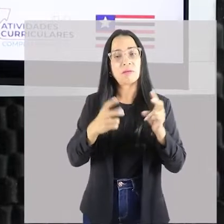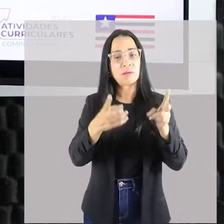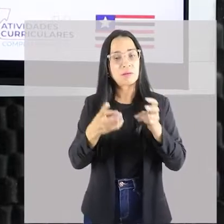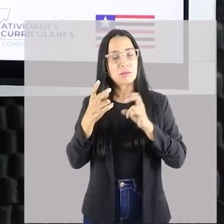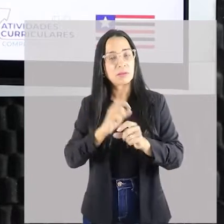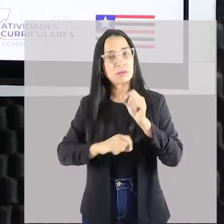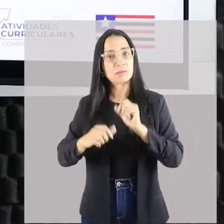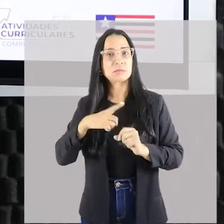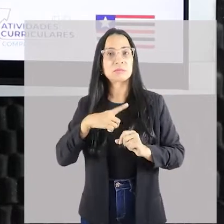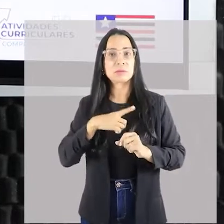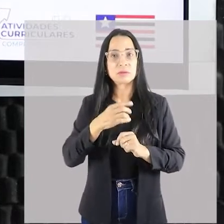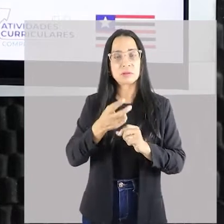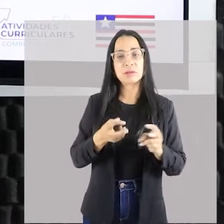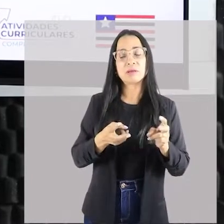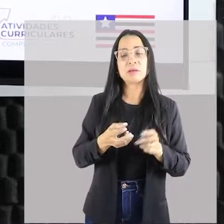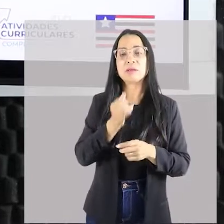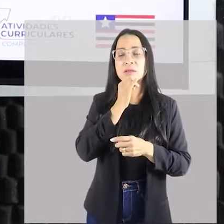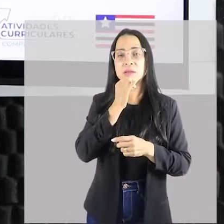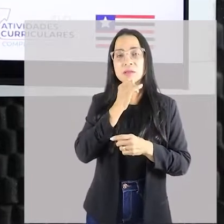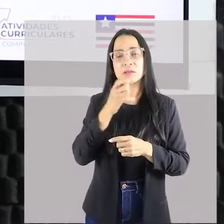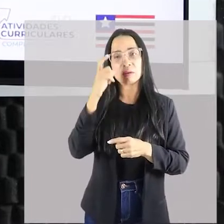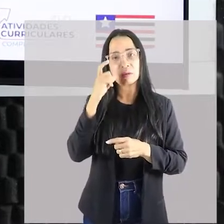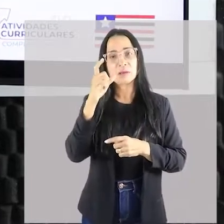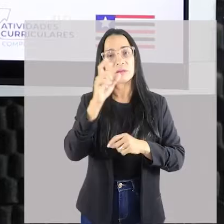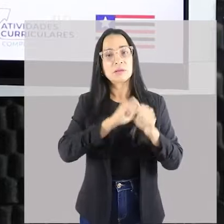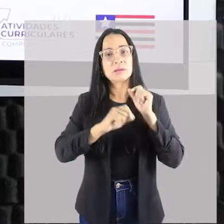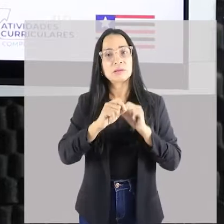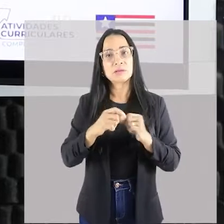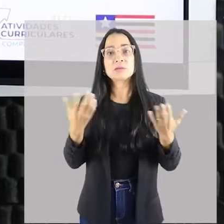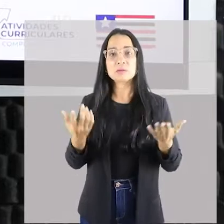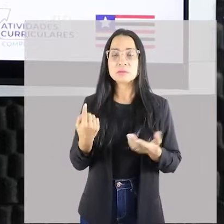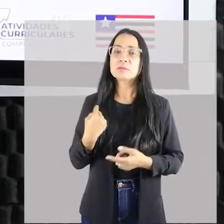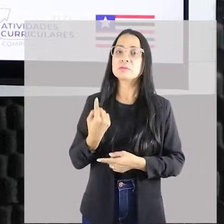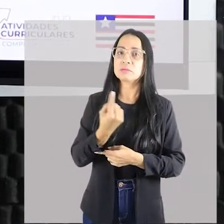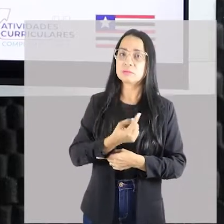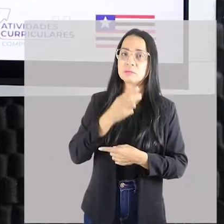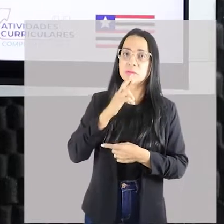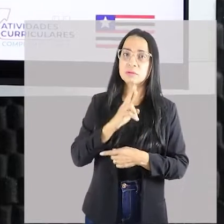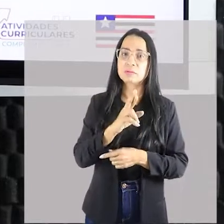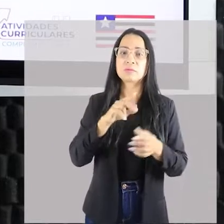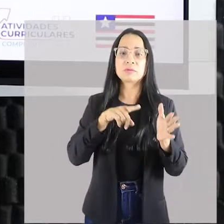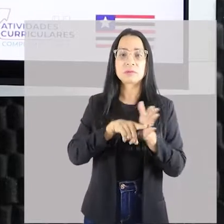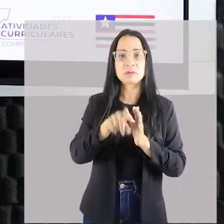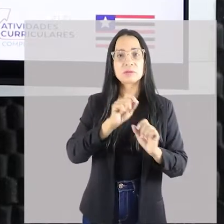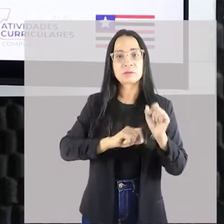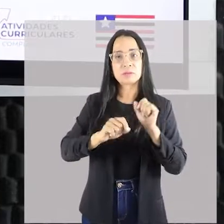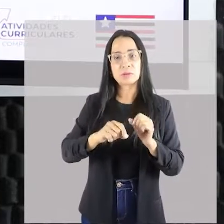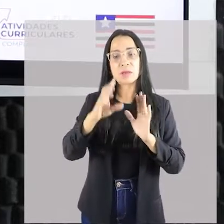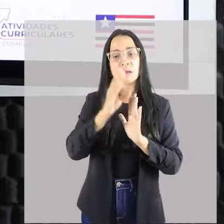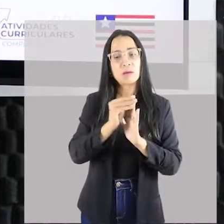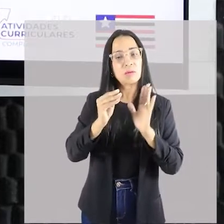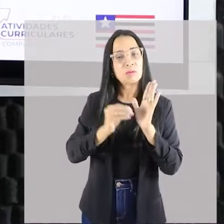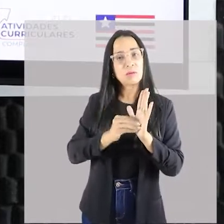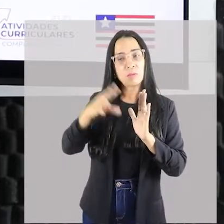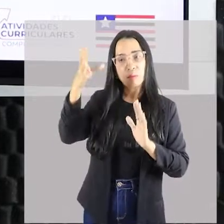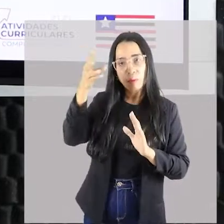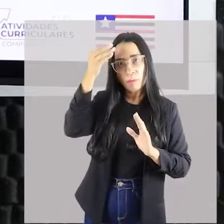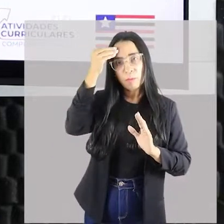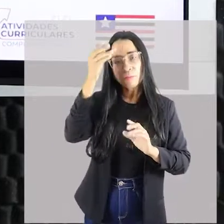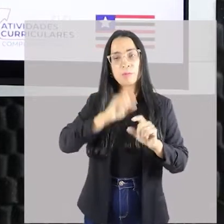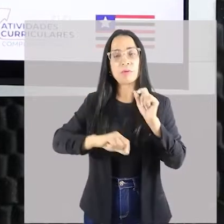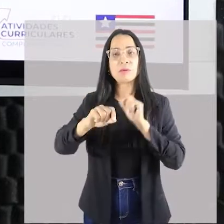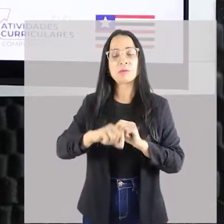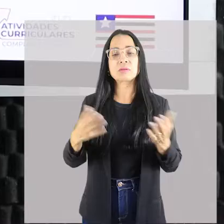da aula também a gente vai responder algumas questões para que esse conteúdo ele fique fixado melhor aí na tua cabeça, tá certo? E eu